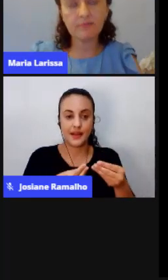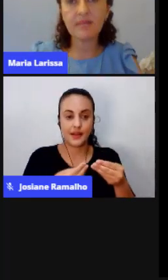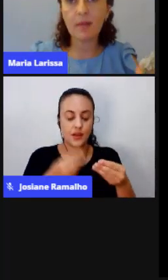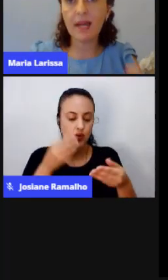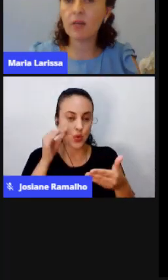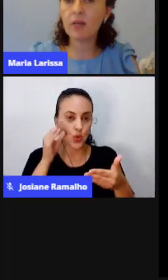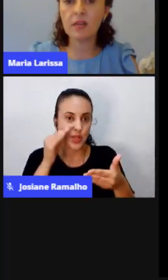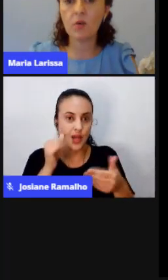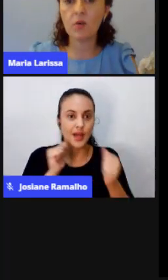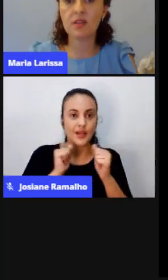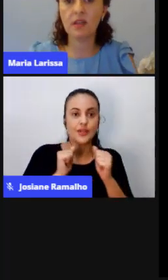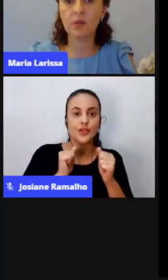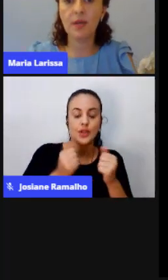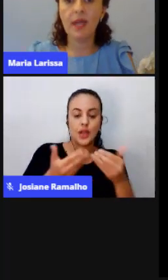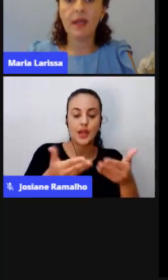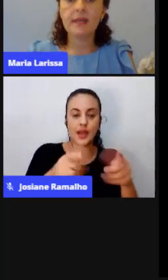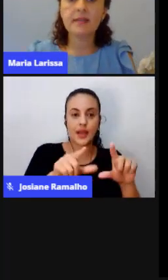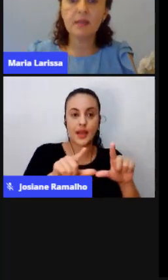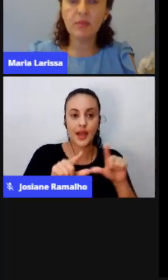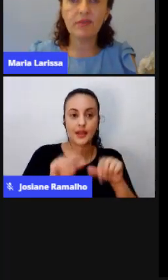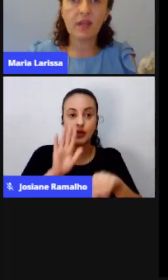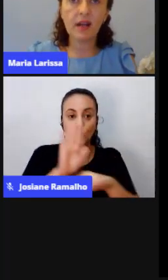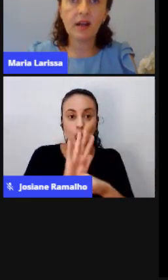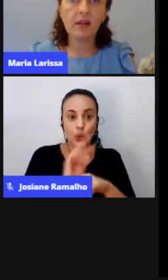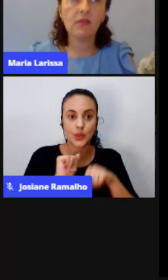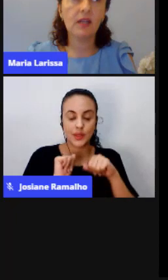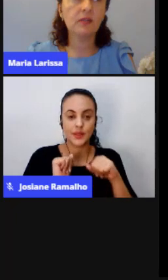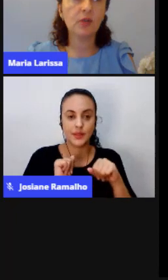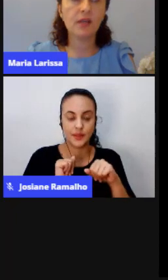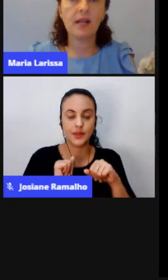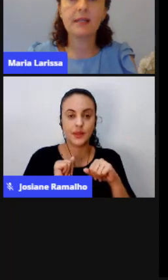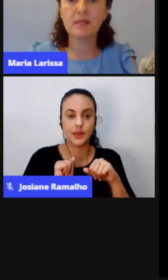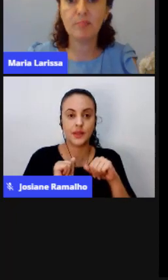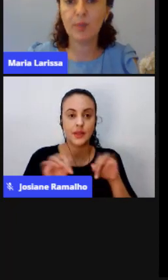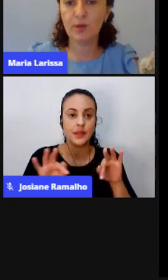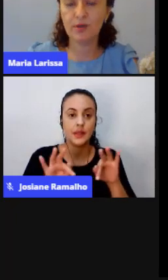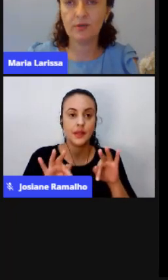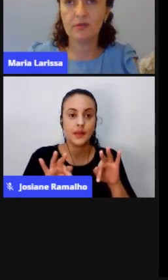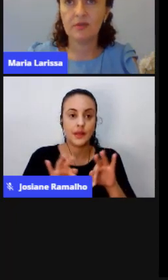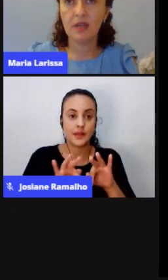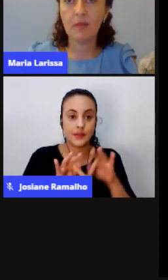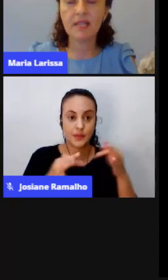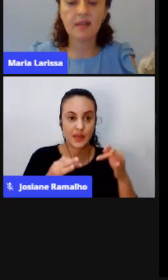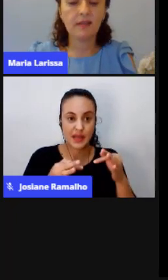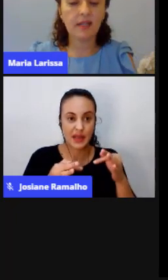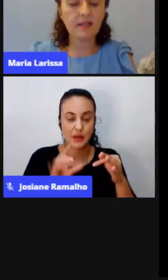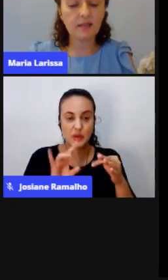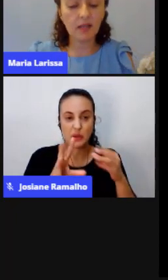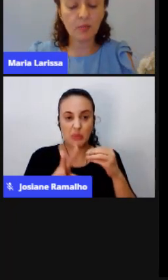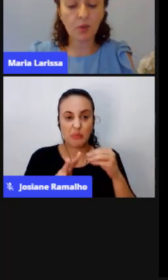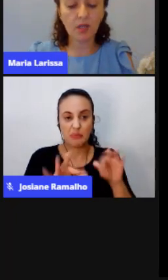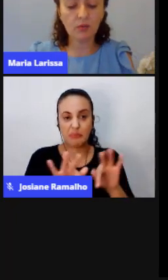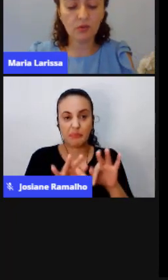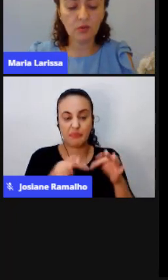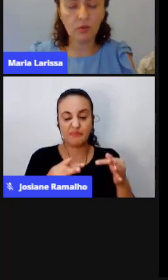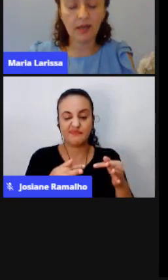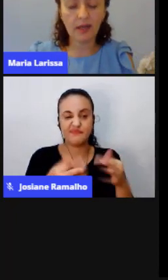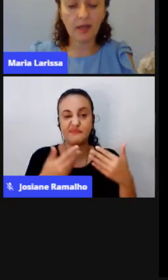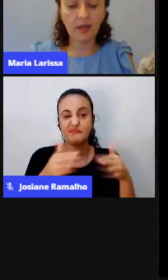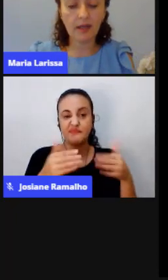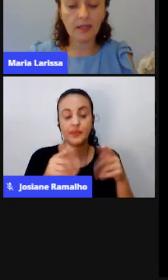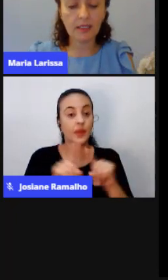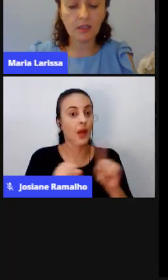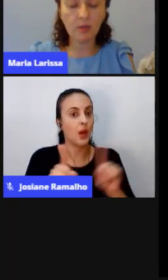você vai trabalhar com aquele conceito. Simplificar não é tornar simplório, né? Mas trazer para o